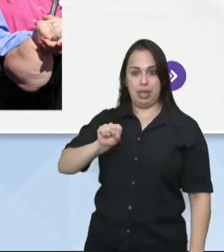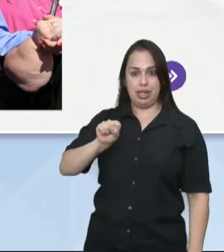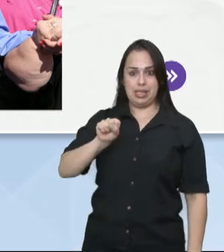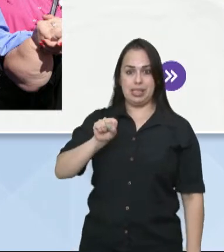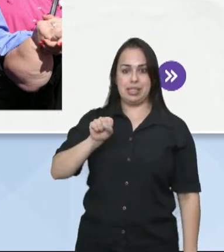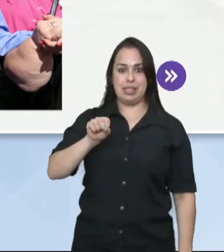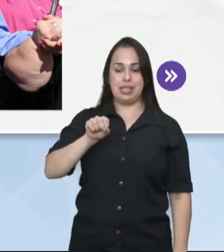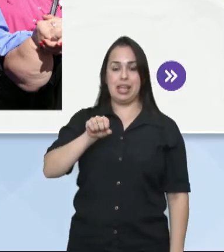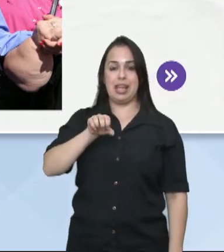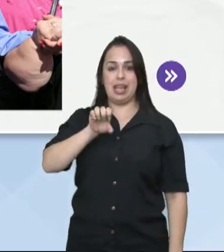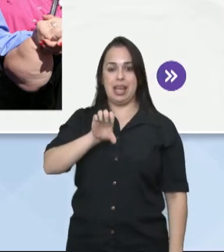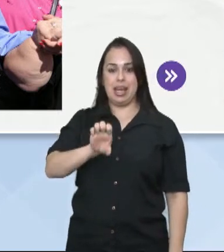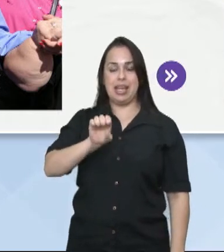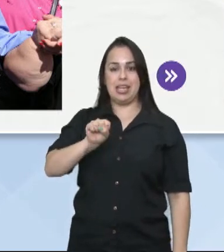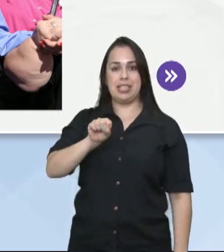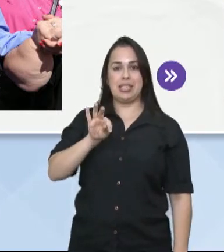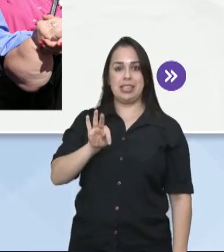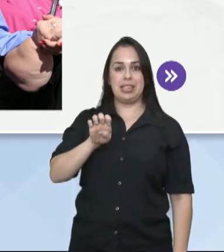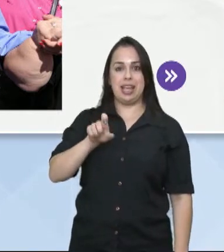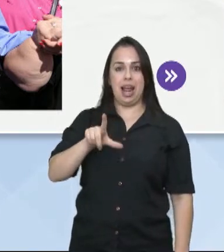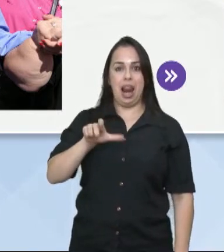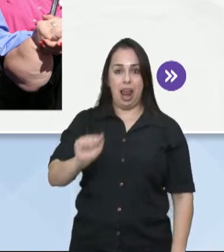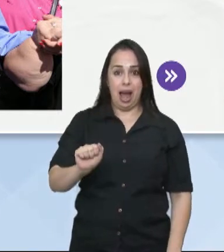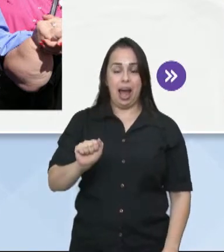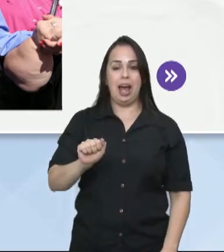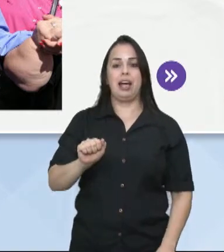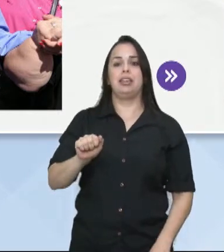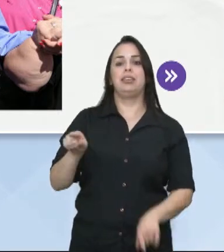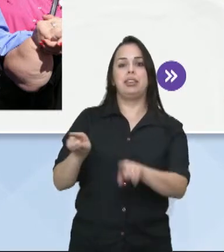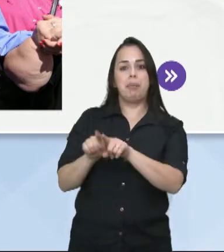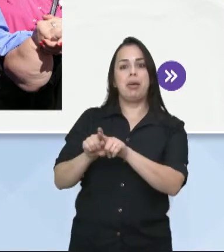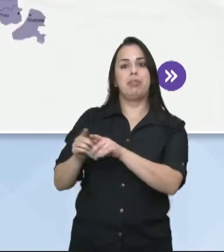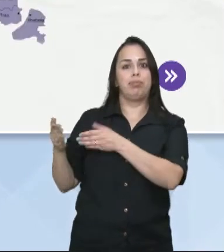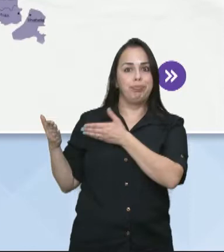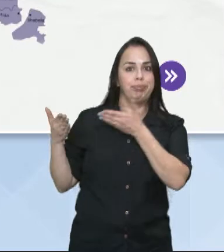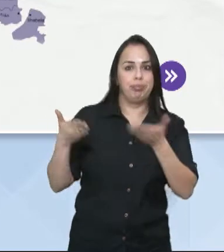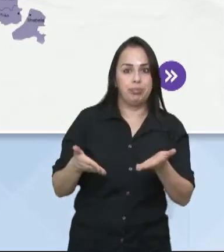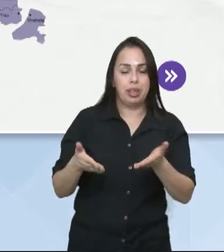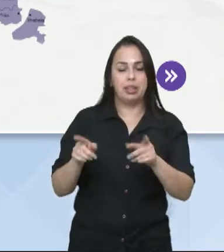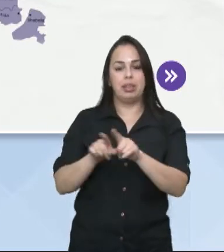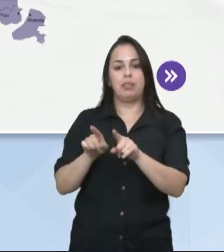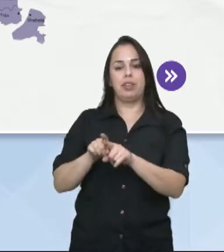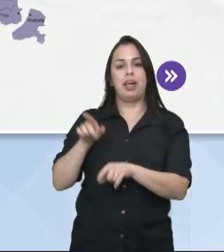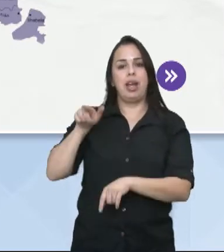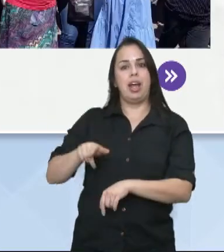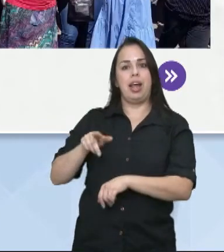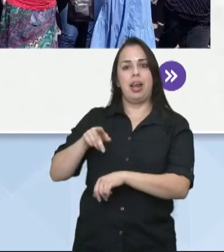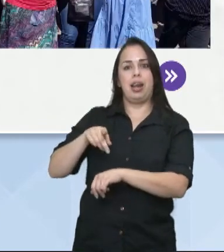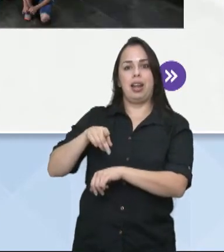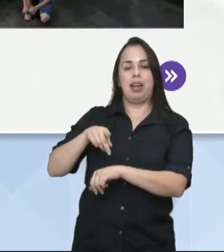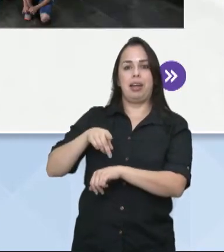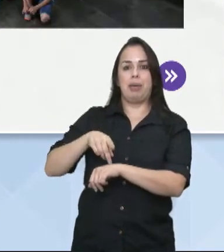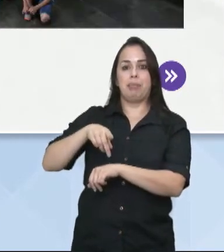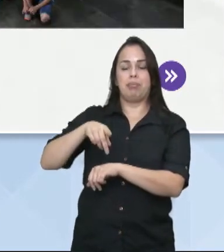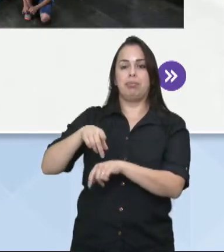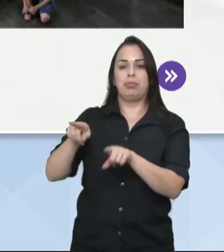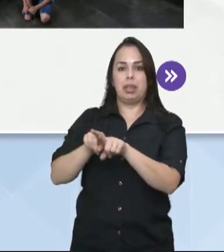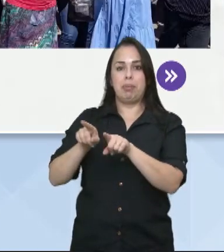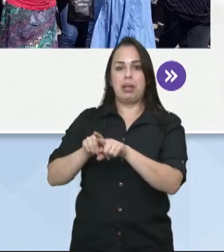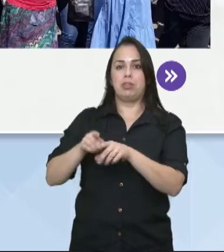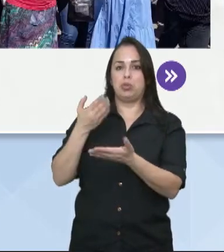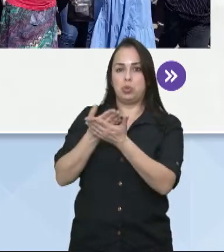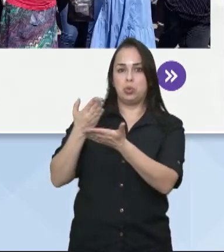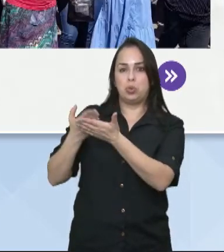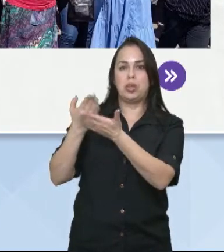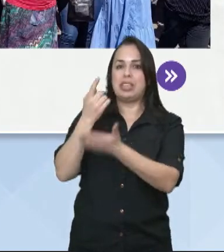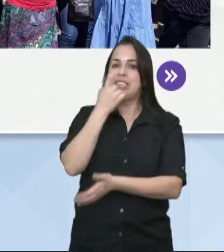Haddad esteve aqui em São José na sexta-feira. Ela é graduada em odontologia pela Universidade de São